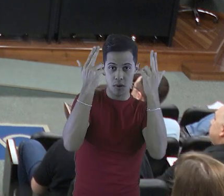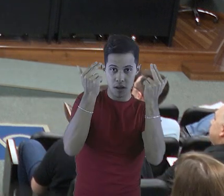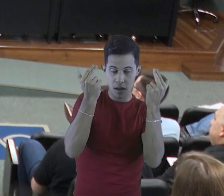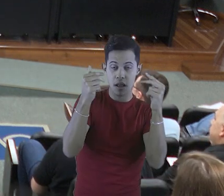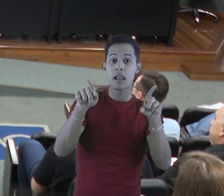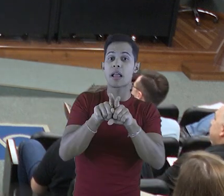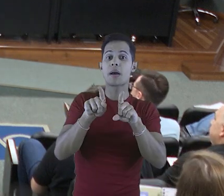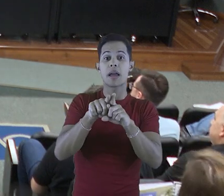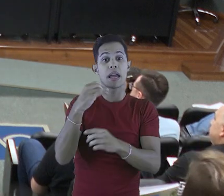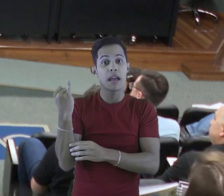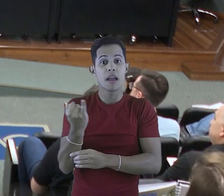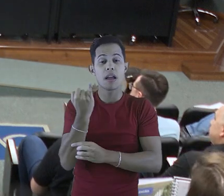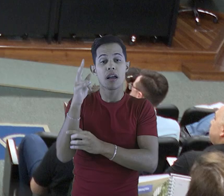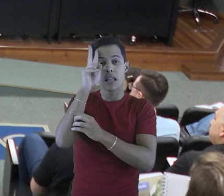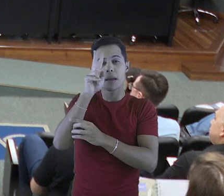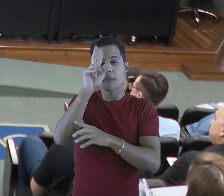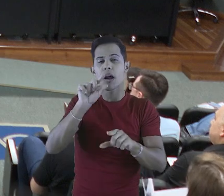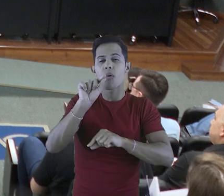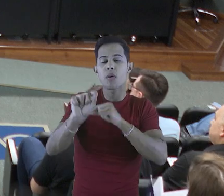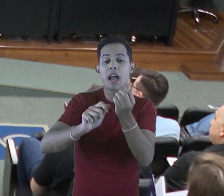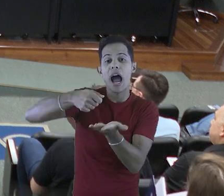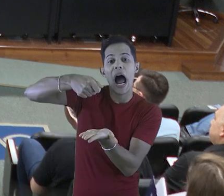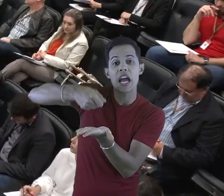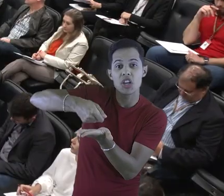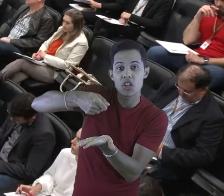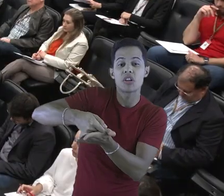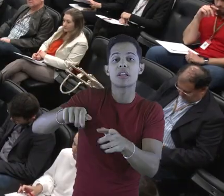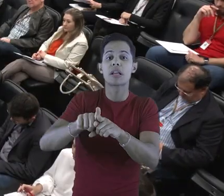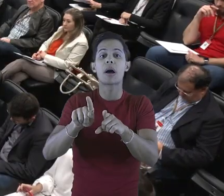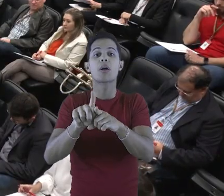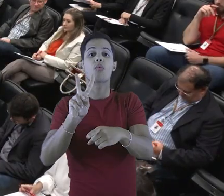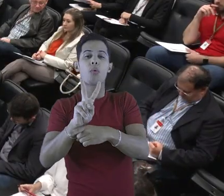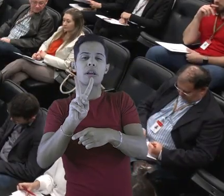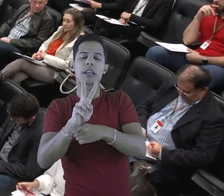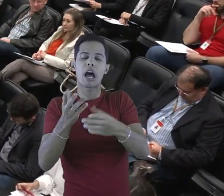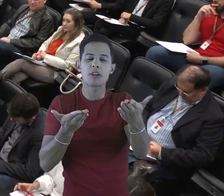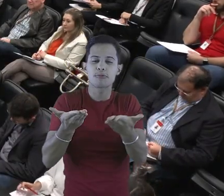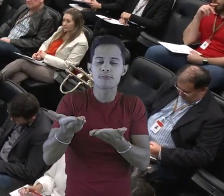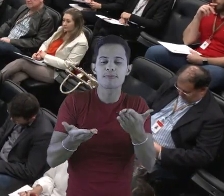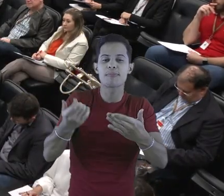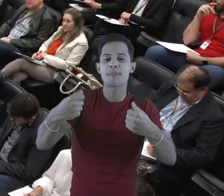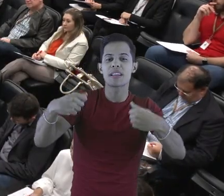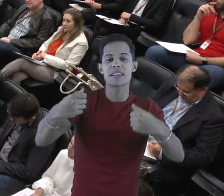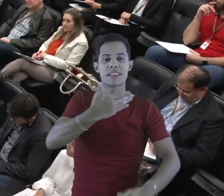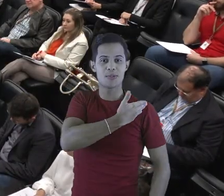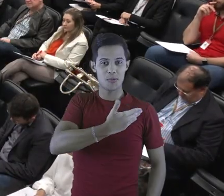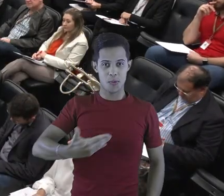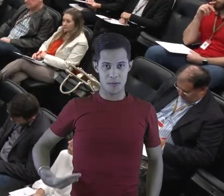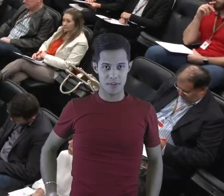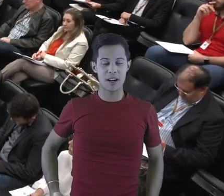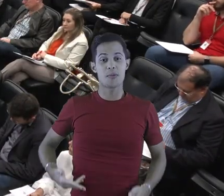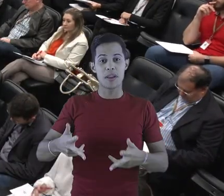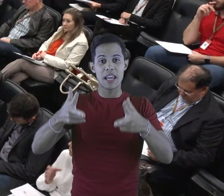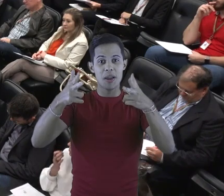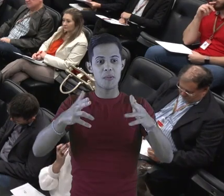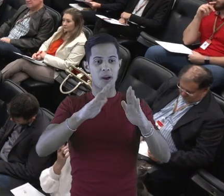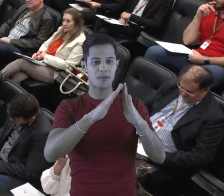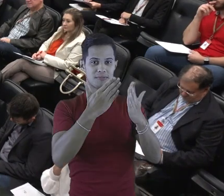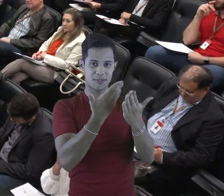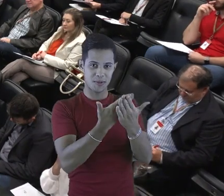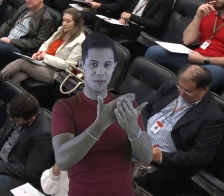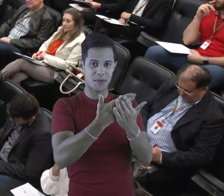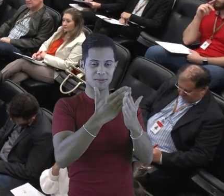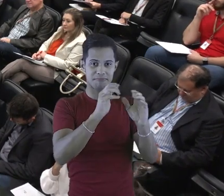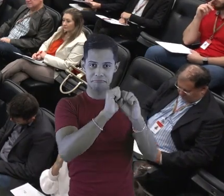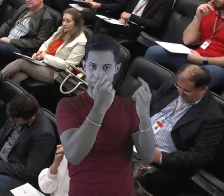há rígida imposição legal para os cuidados e medidas que devem ser adotadas pelo poder público, como é o caso da Assembleia Legislativa de Santa